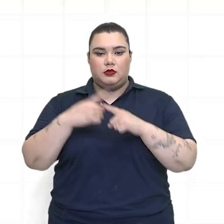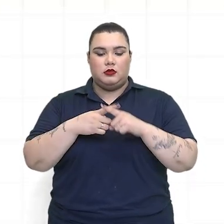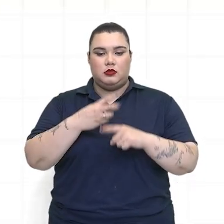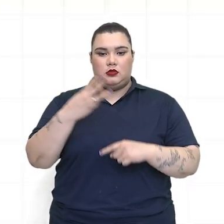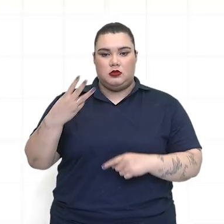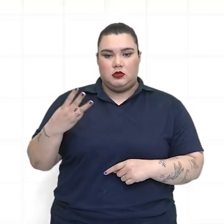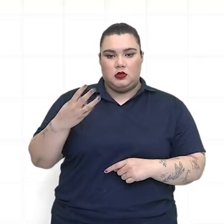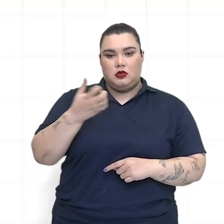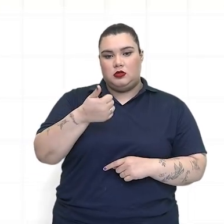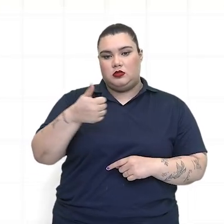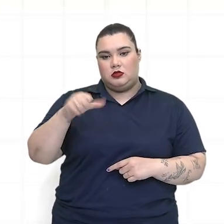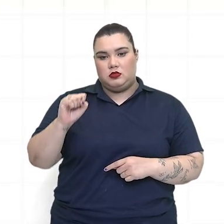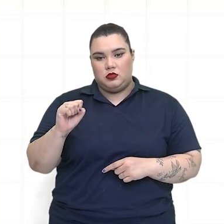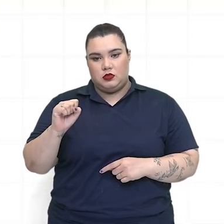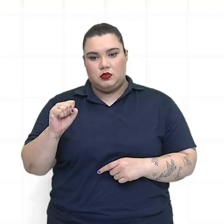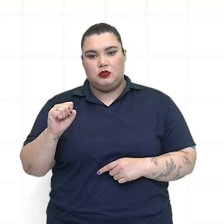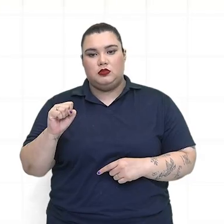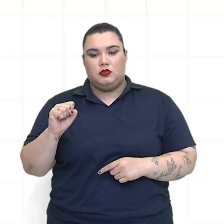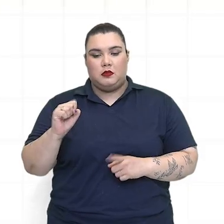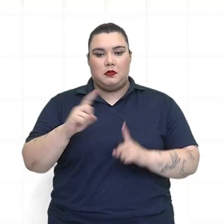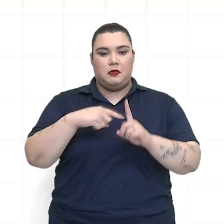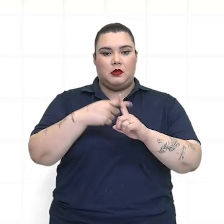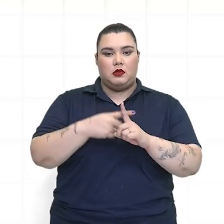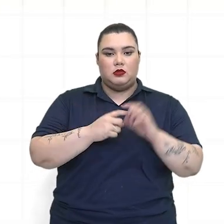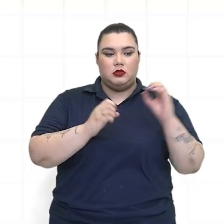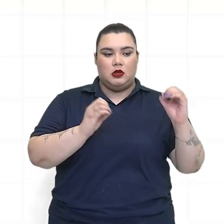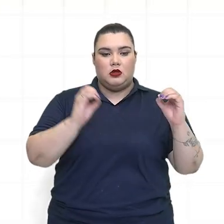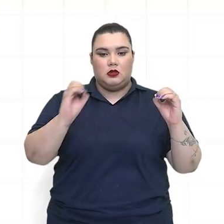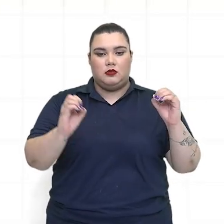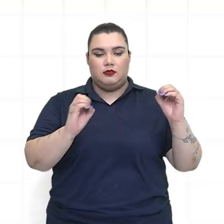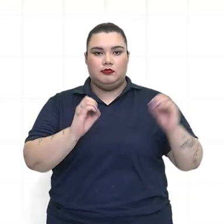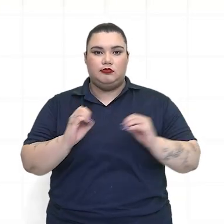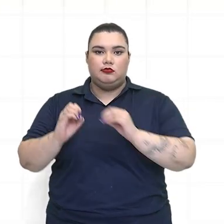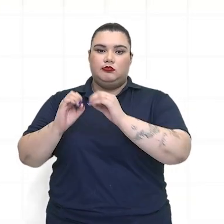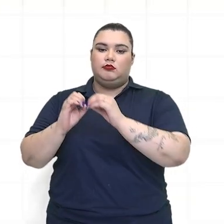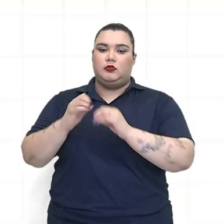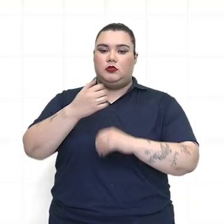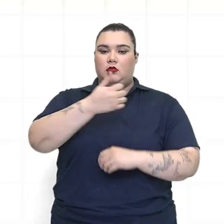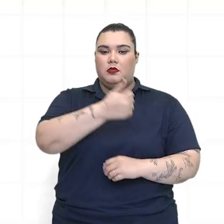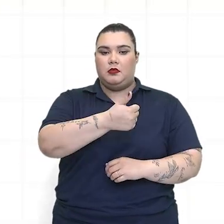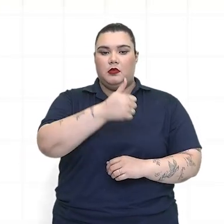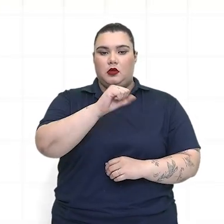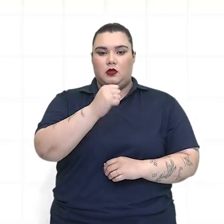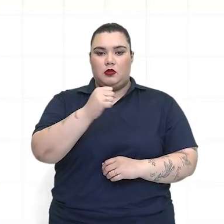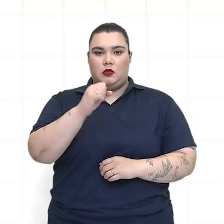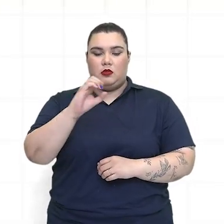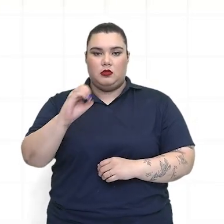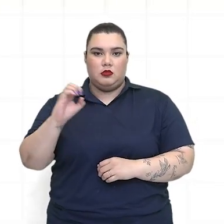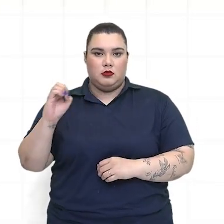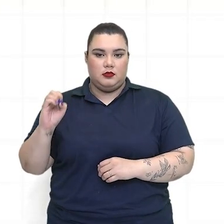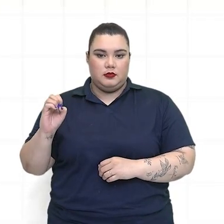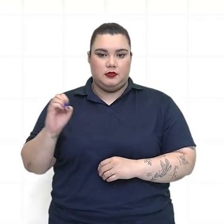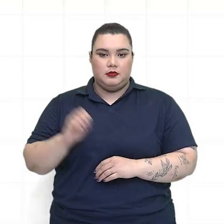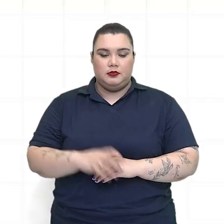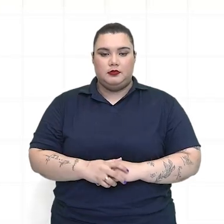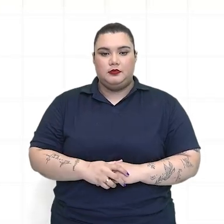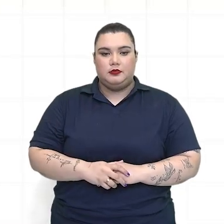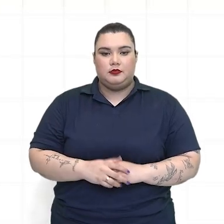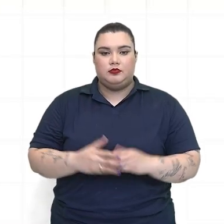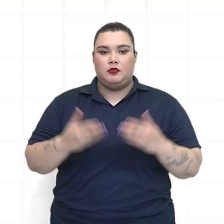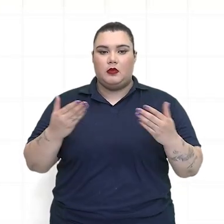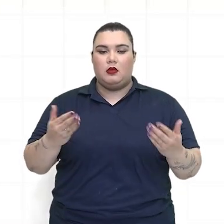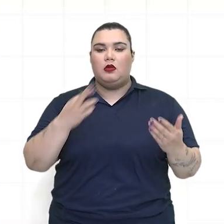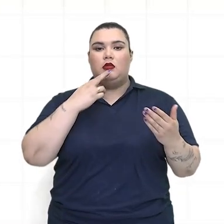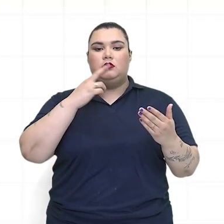vezes 3, que vai dar 18. E repito a quantidade de zeros aqui, ó. 0, 0.